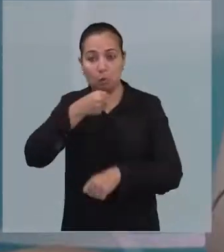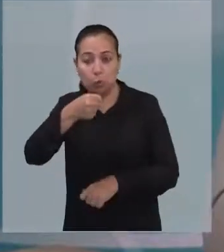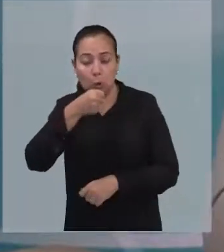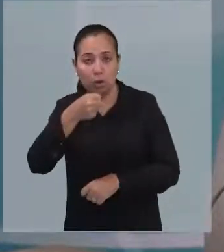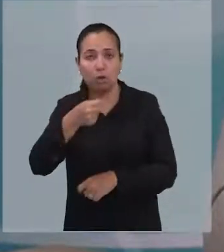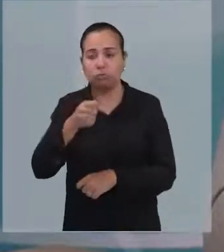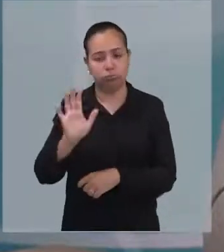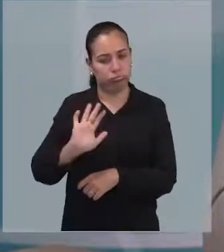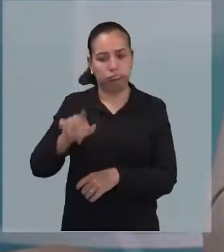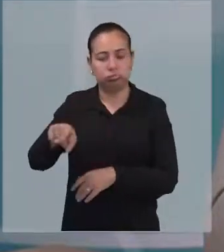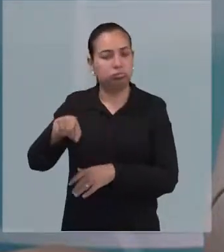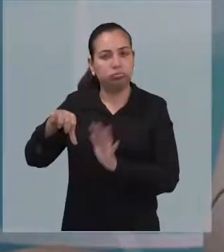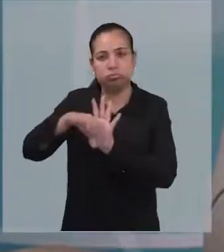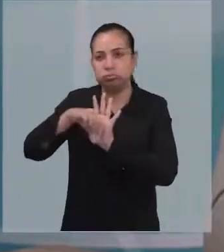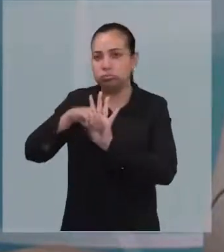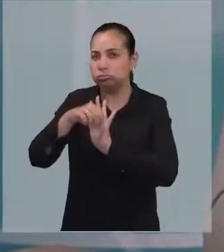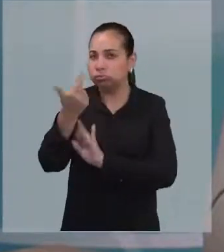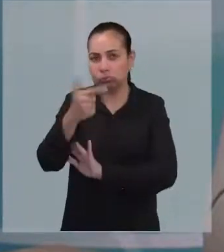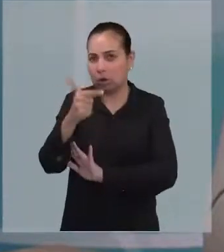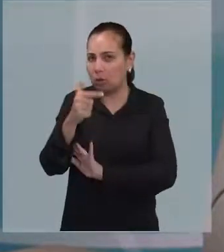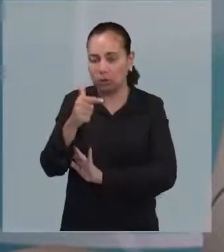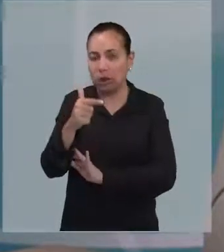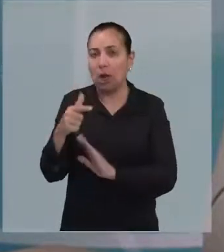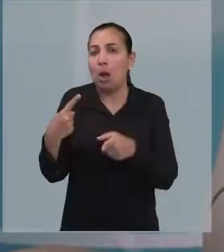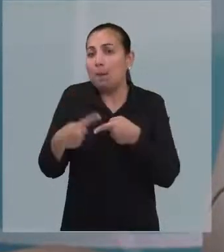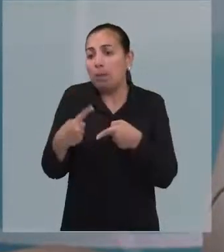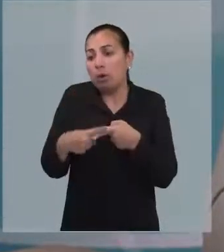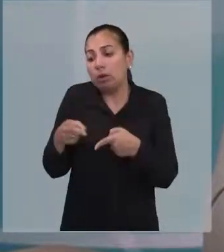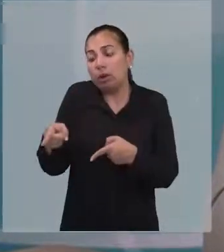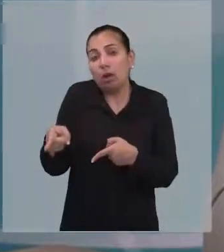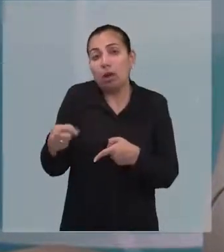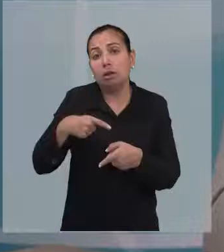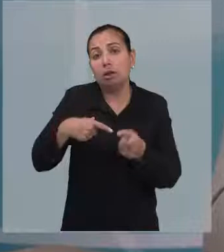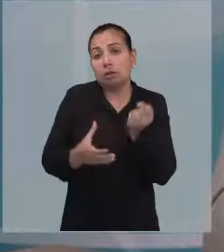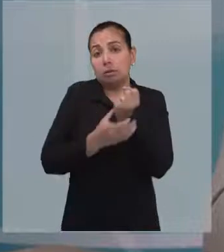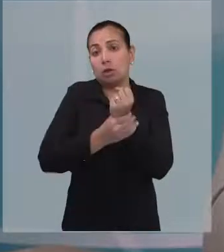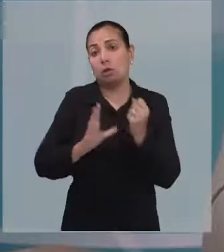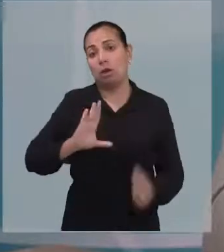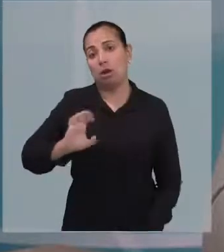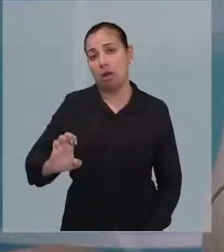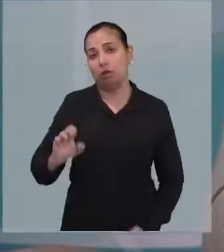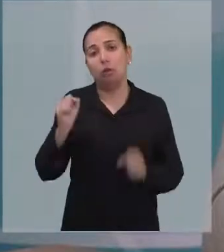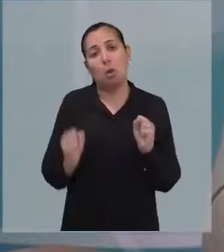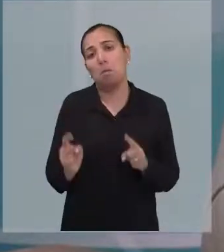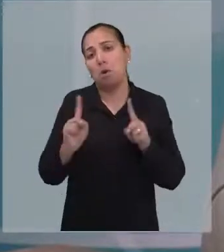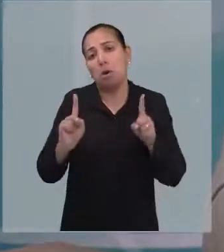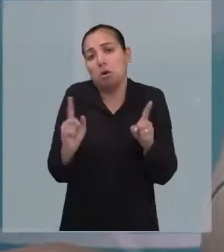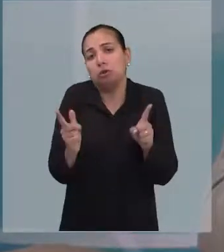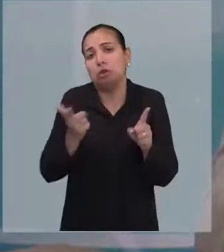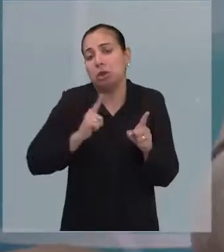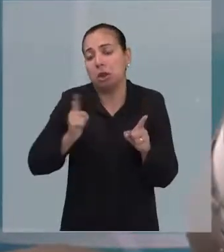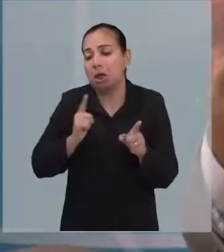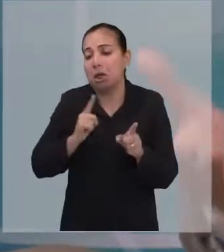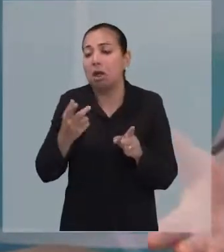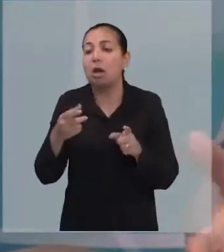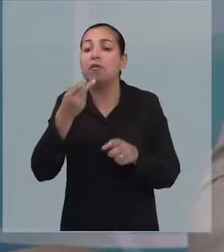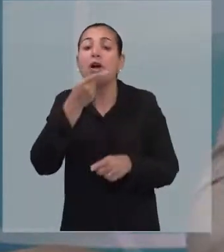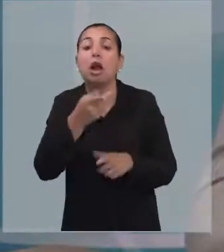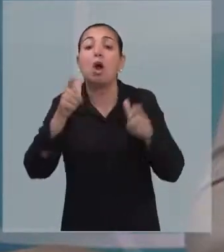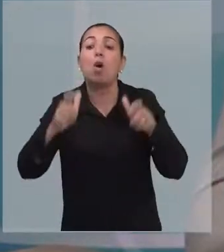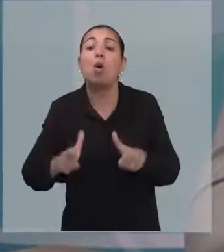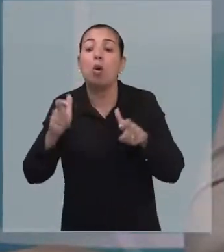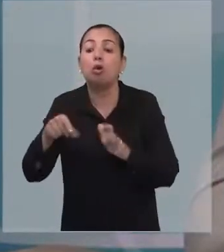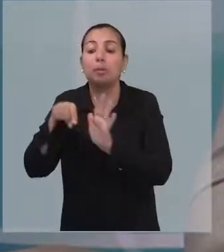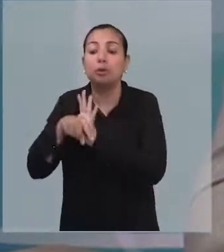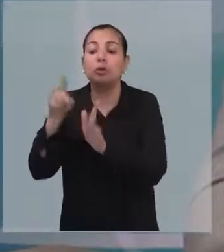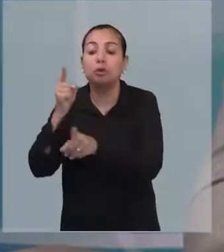a gente não sabe, e ele não tem a obrigação de divulgar, qual é a fonte dele e como ele recebeu. Você pode cogitar até